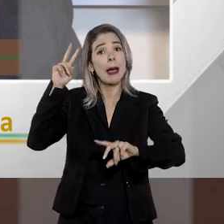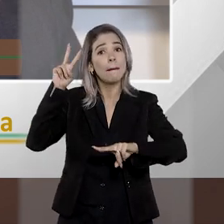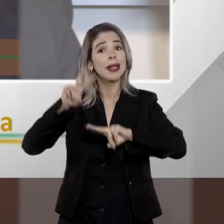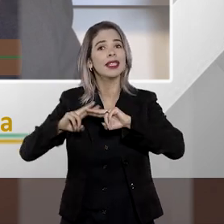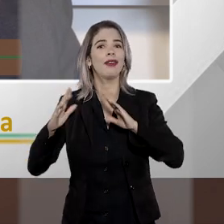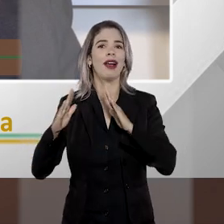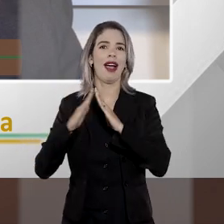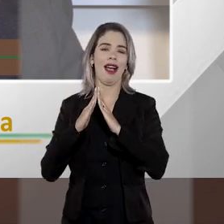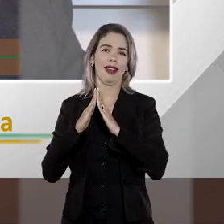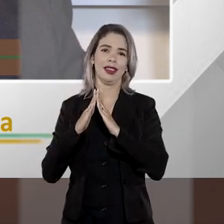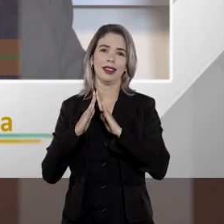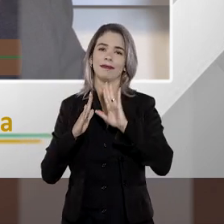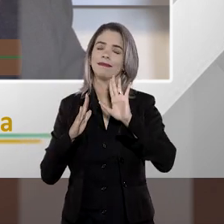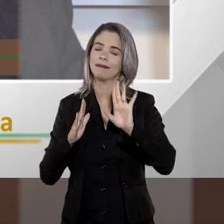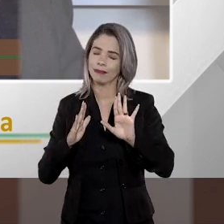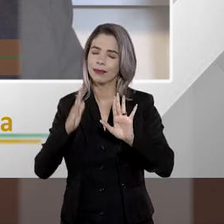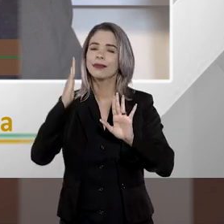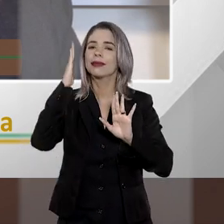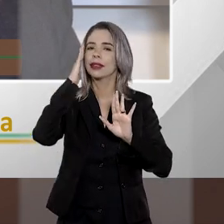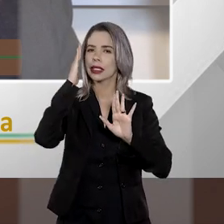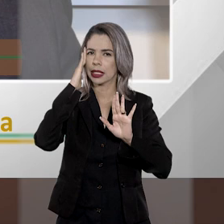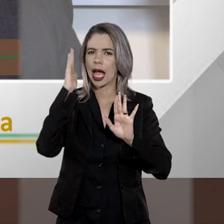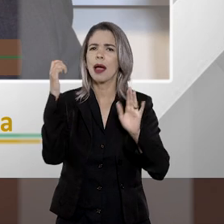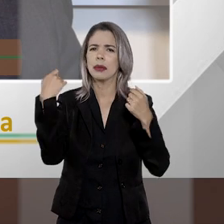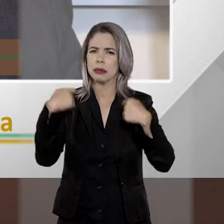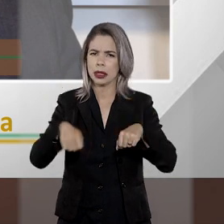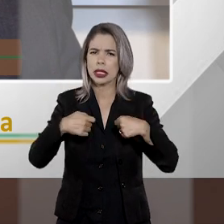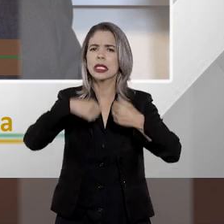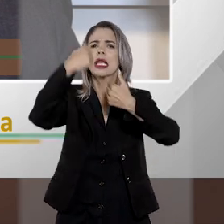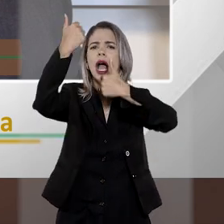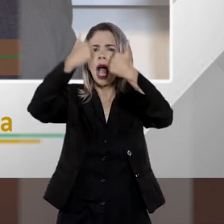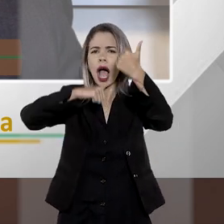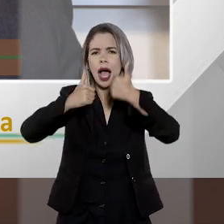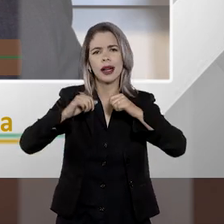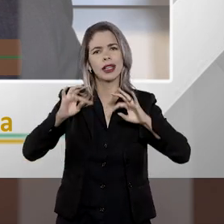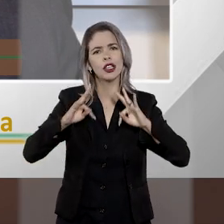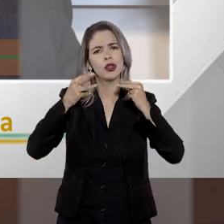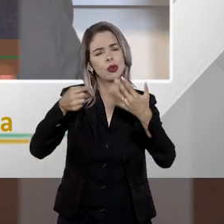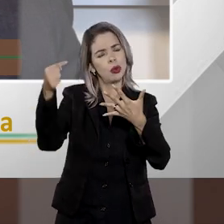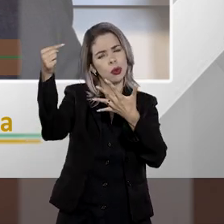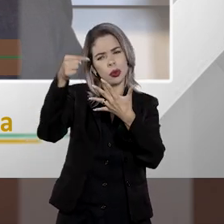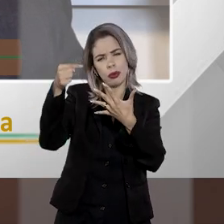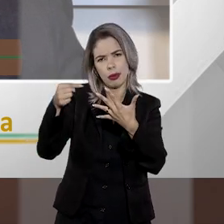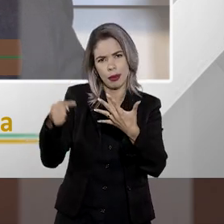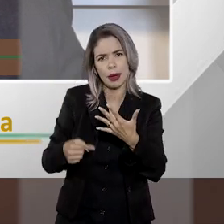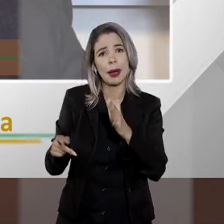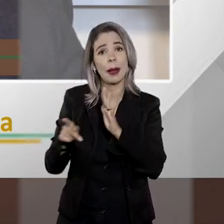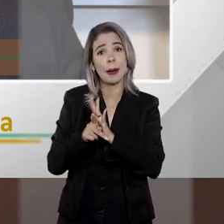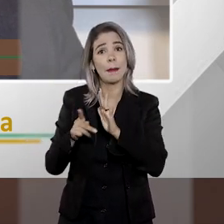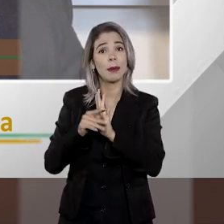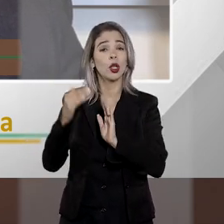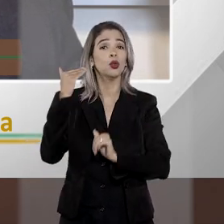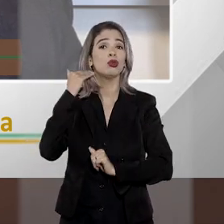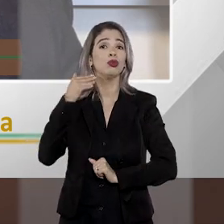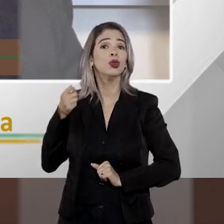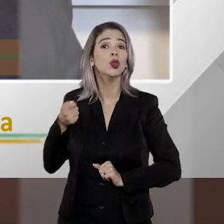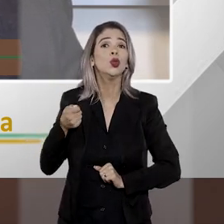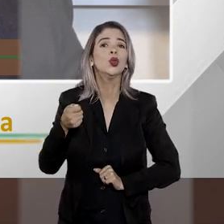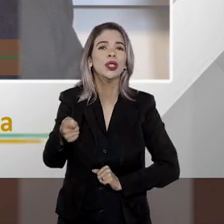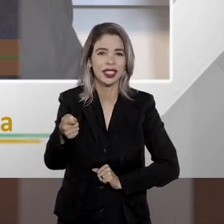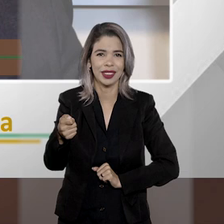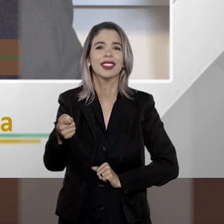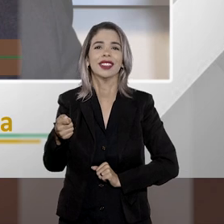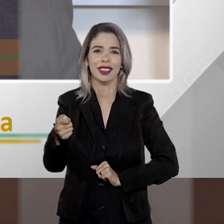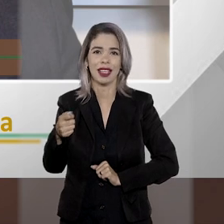prisão domiciliar. É claro que há a necessidade de análise pelo juiz da execução penal, agora voltando para falar